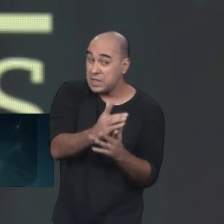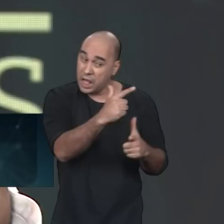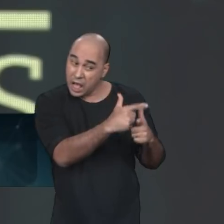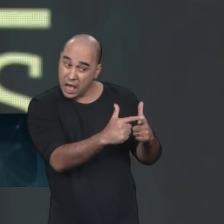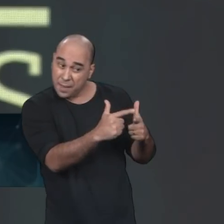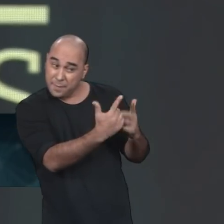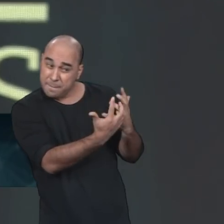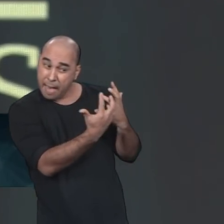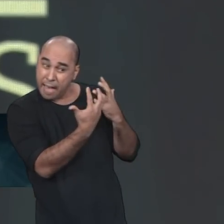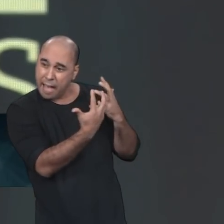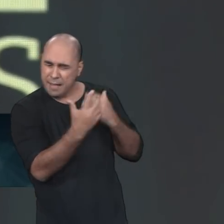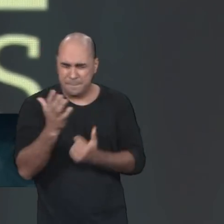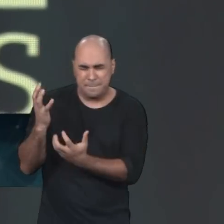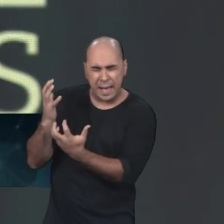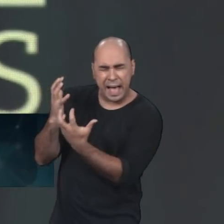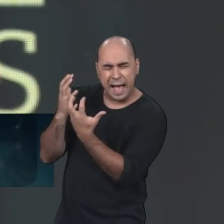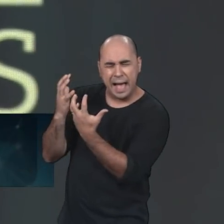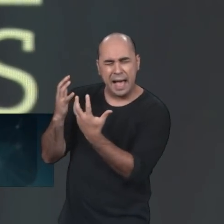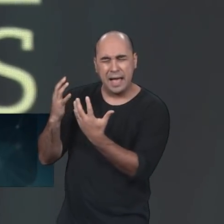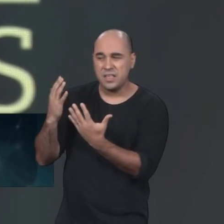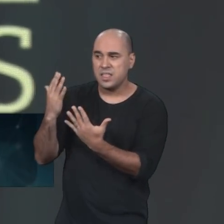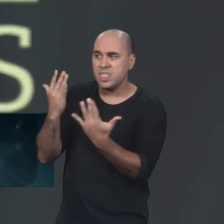conduzindo a pequena